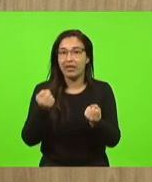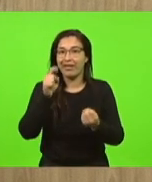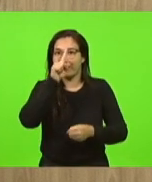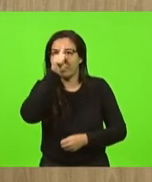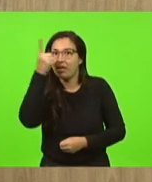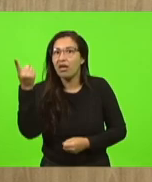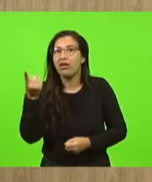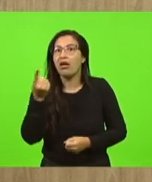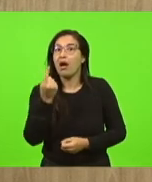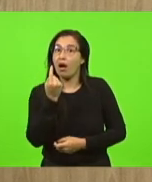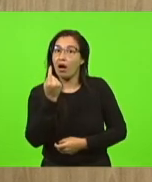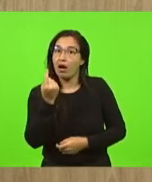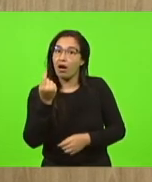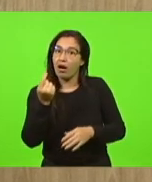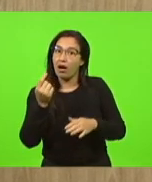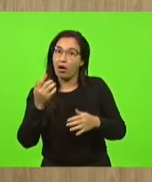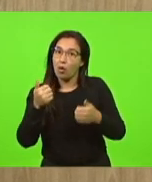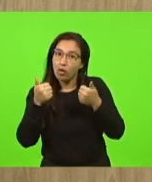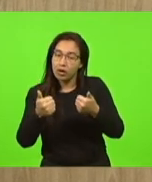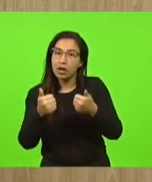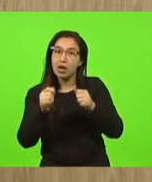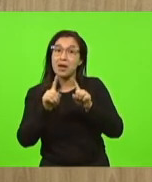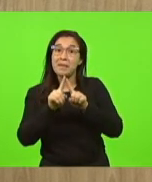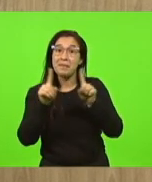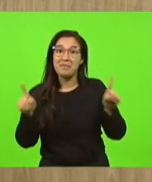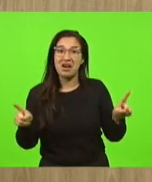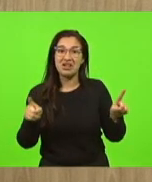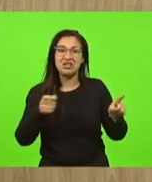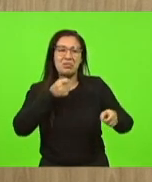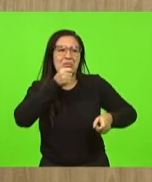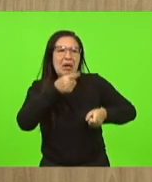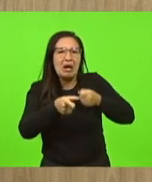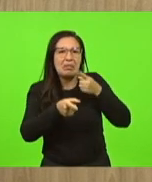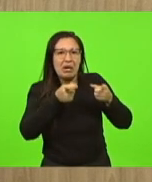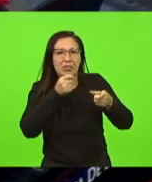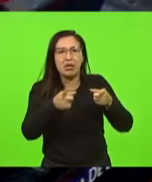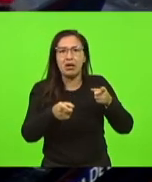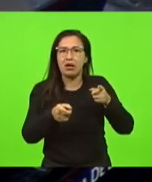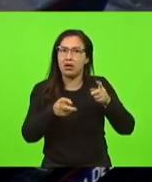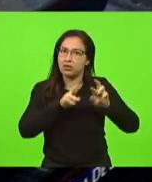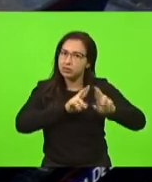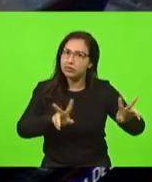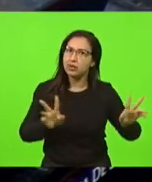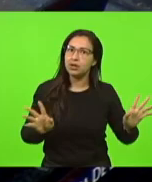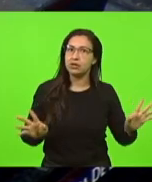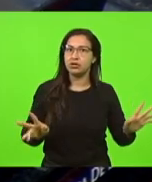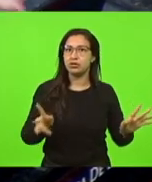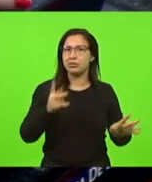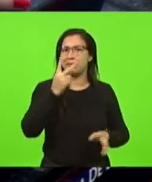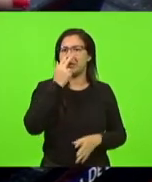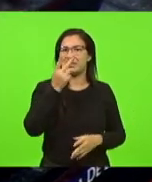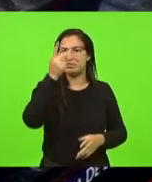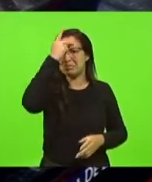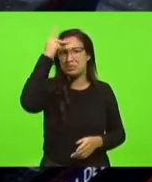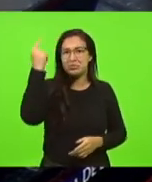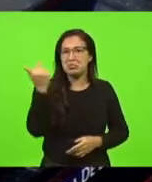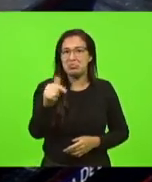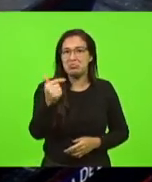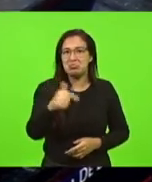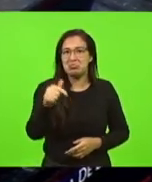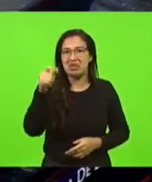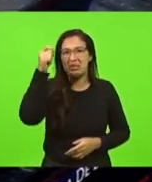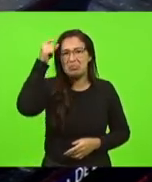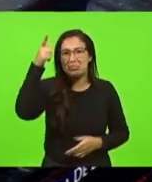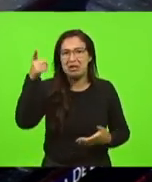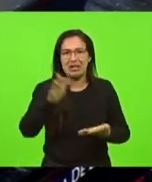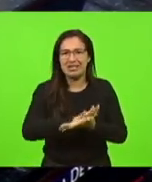é outra, falar palavrão é outra. Então, realmente, o senhor tem razão. É de pessoa que não tem nada para